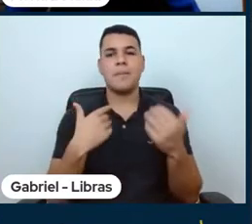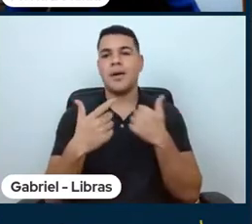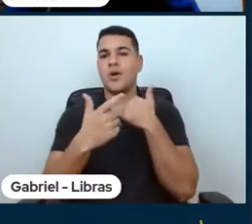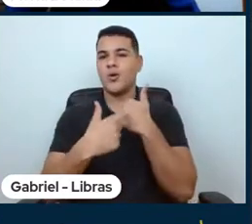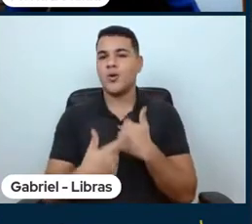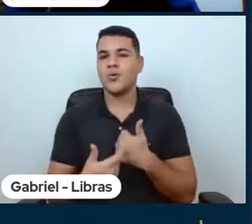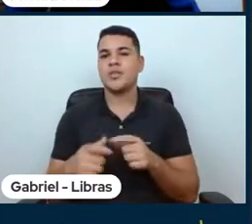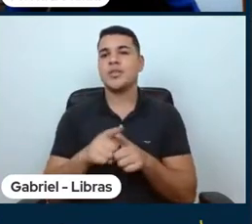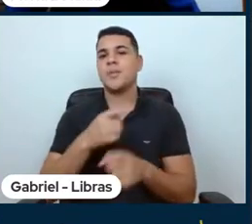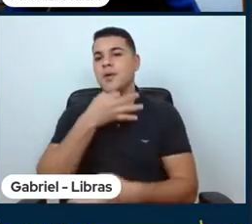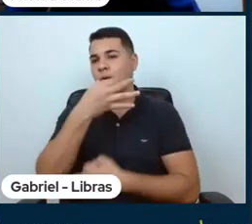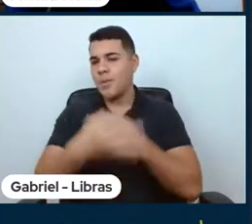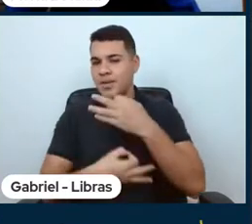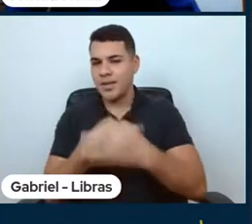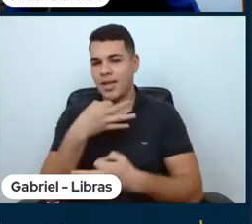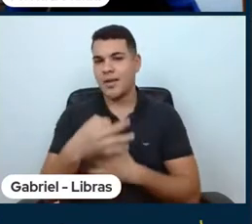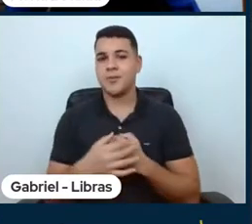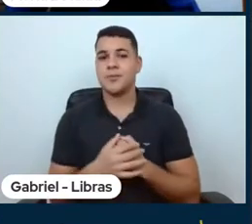e de comentários.